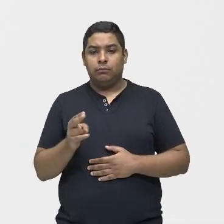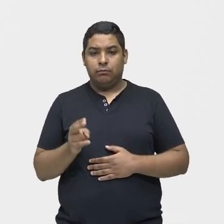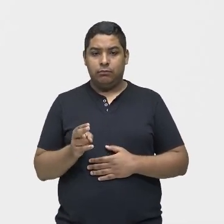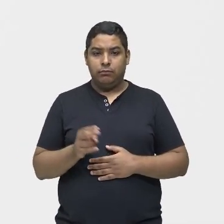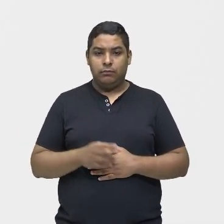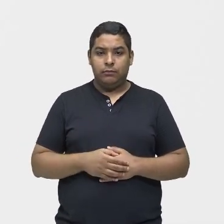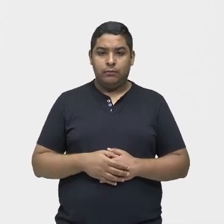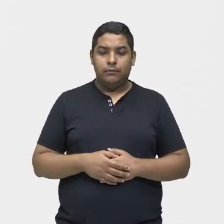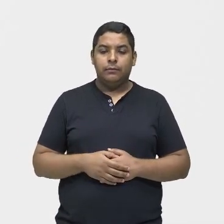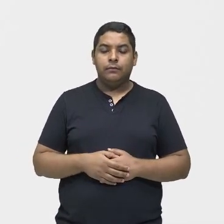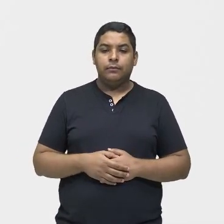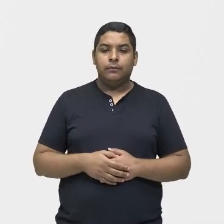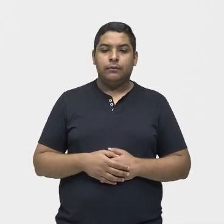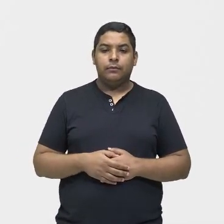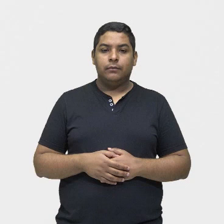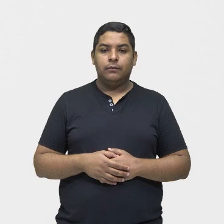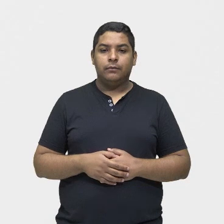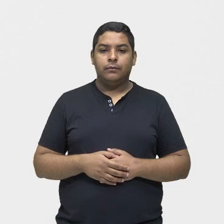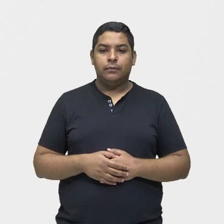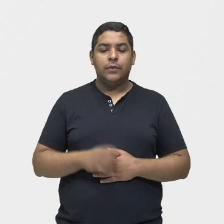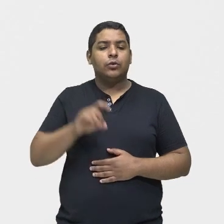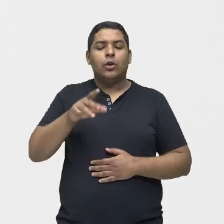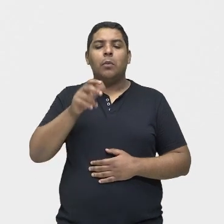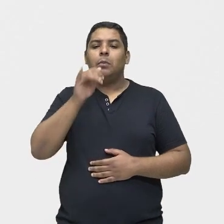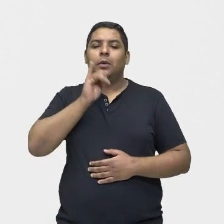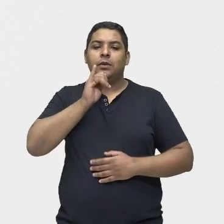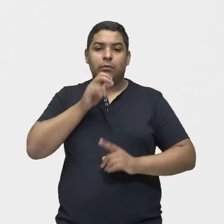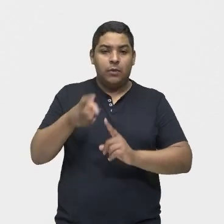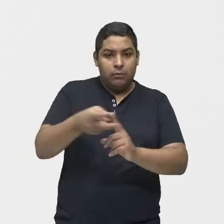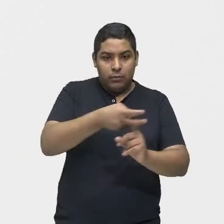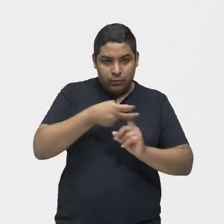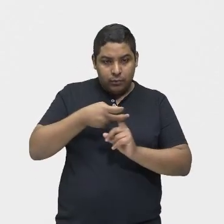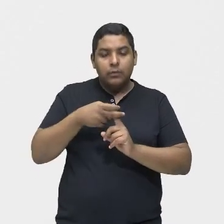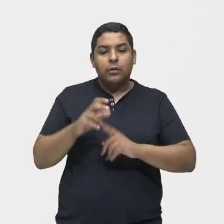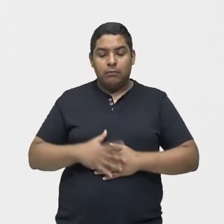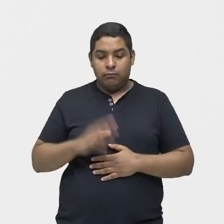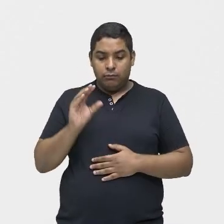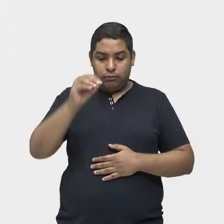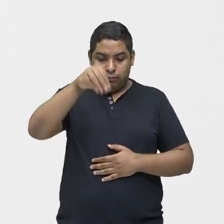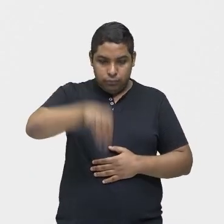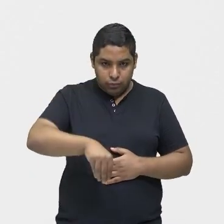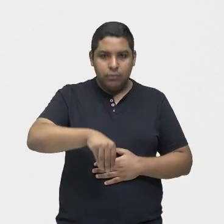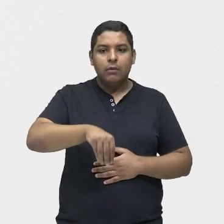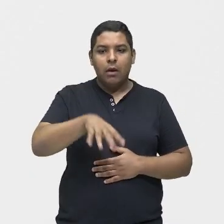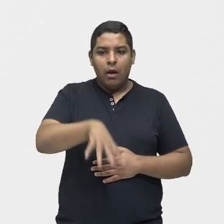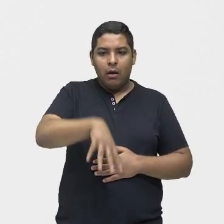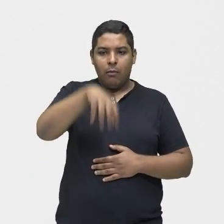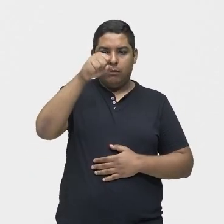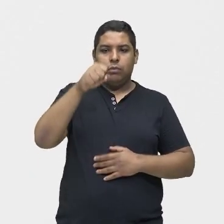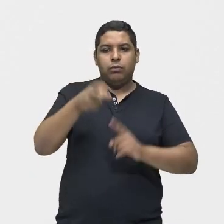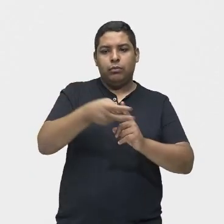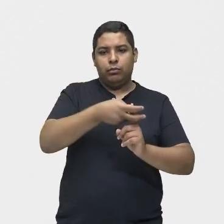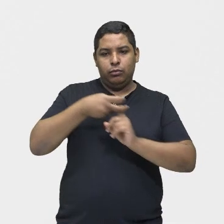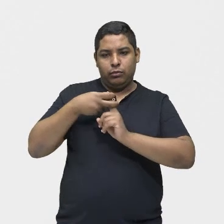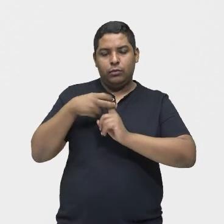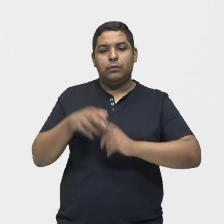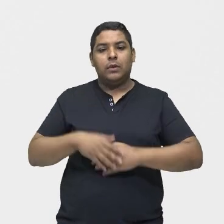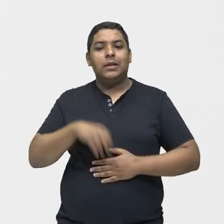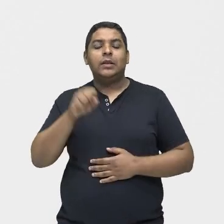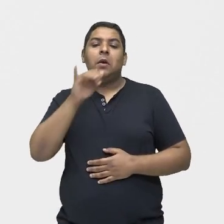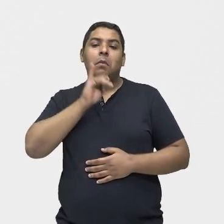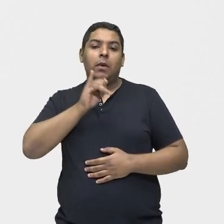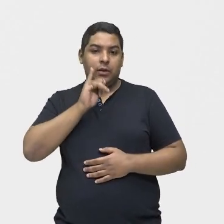temos a dama ou rainha, que anda várias casas em qualquer direção. O rei também anda em qualquer direção, né? Mas sempre